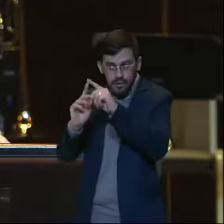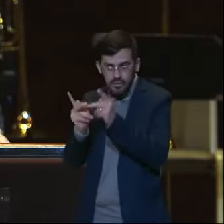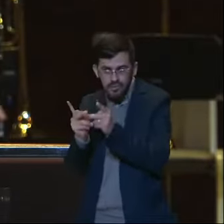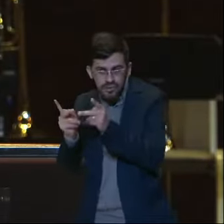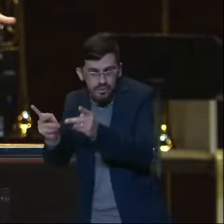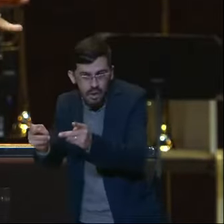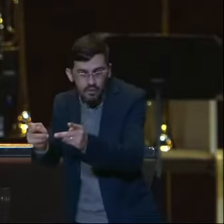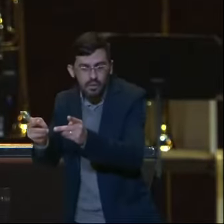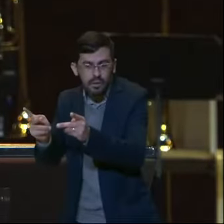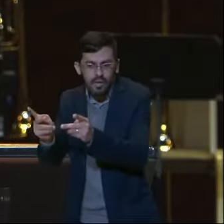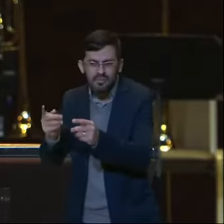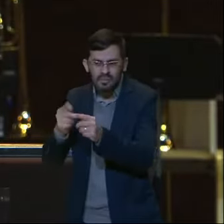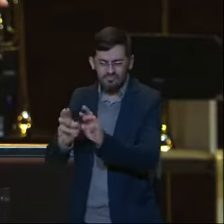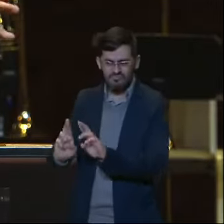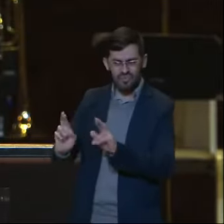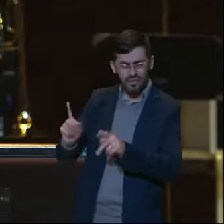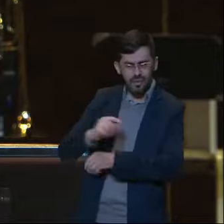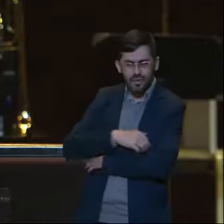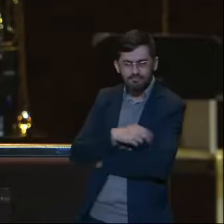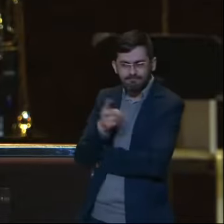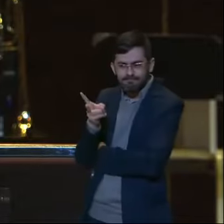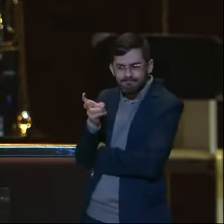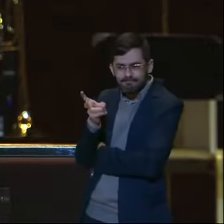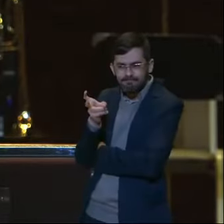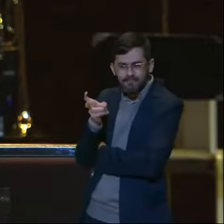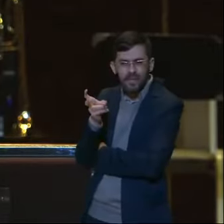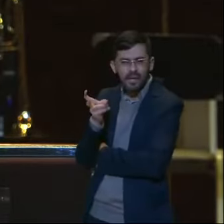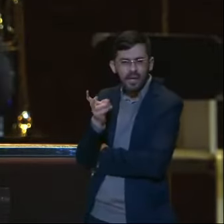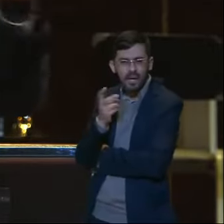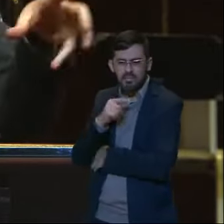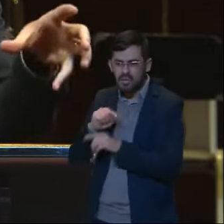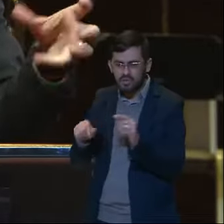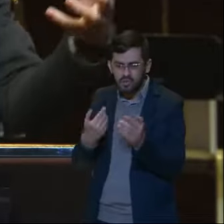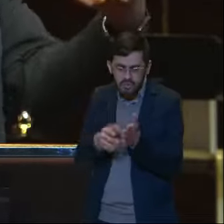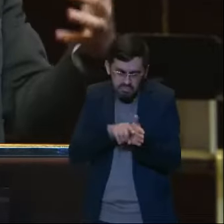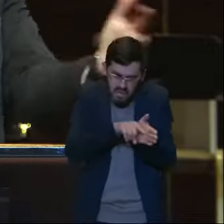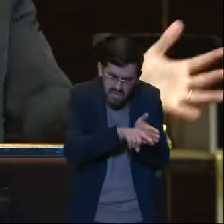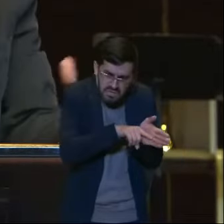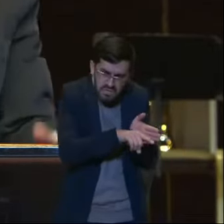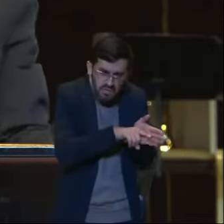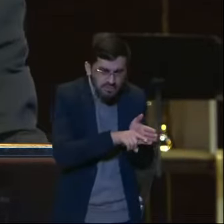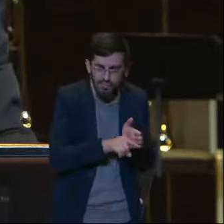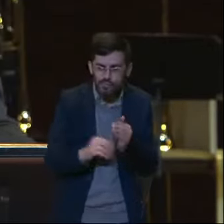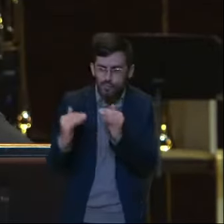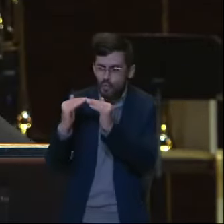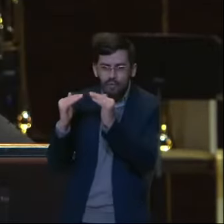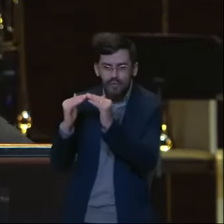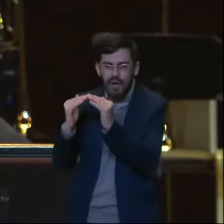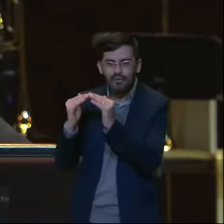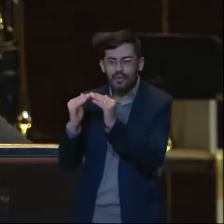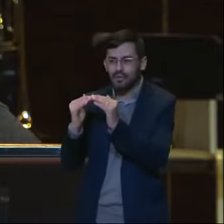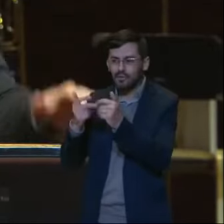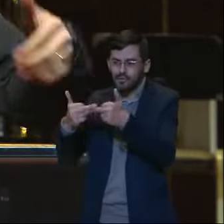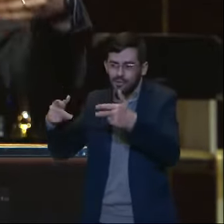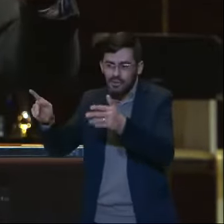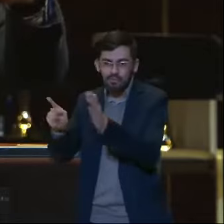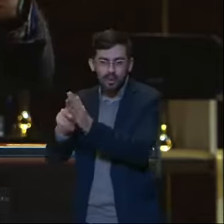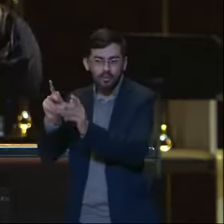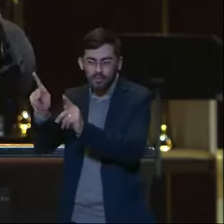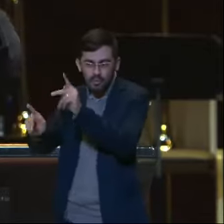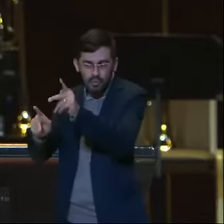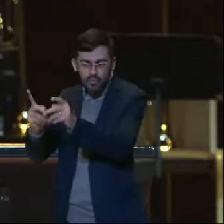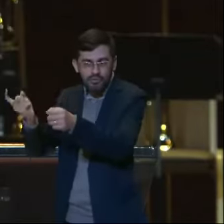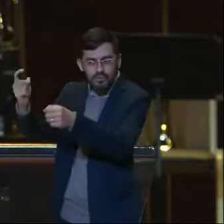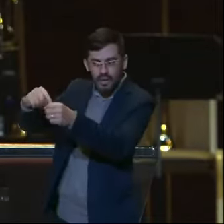unir. Eles eram diferentes, ele ficava observando, e nenhuma das suas teorias de economia encaixava naquela dinâmica do povo da igreja. Isso o